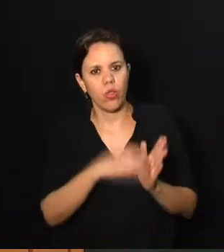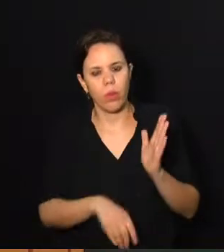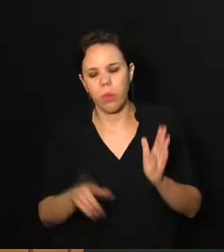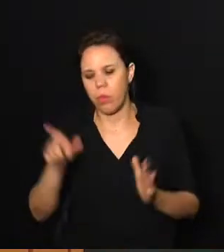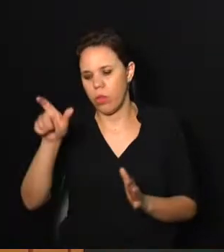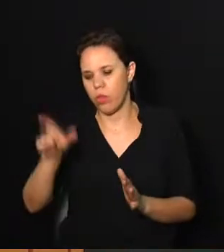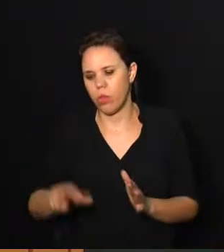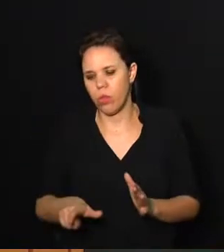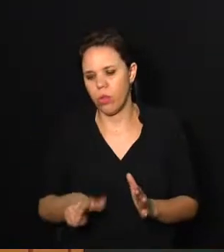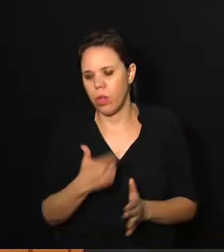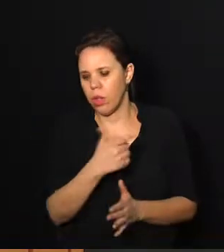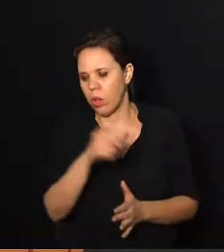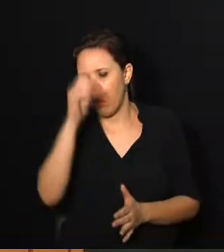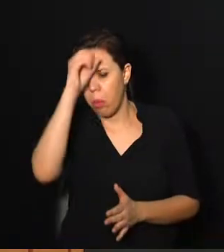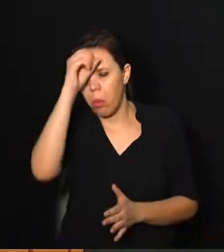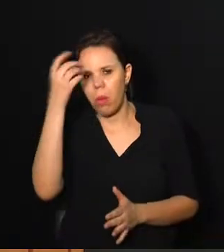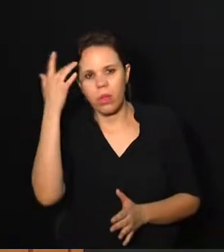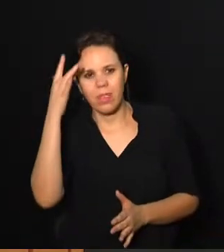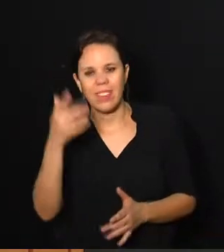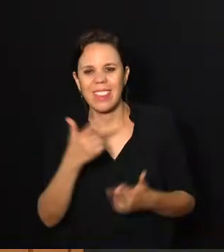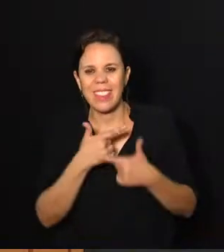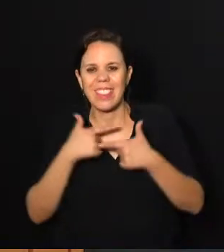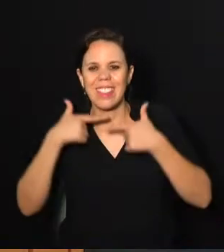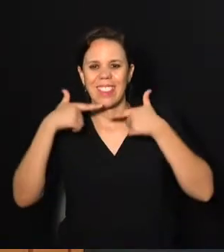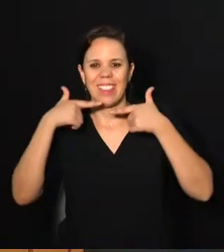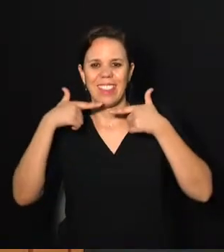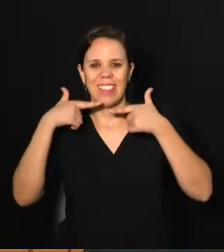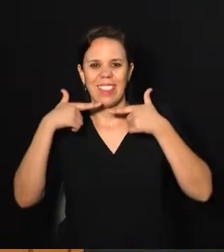analfabeta, com a carinha boa,